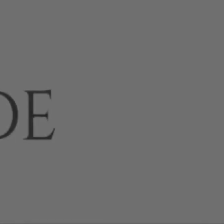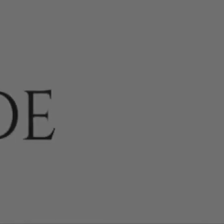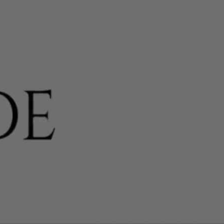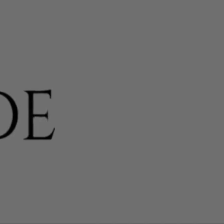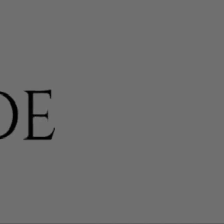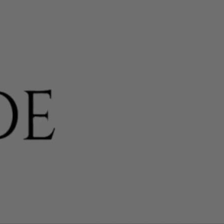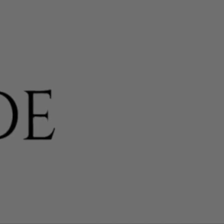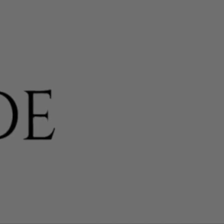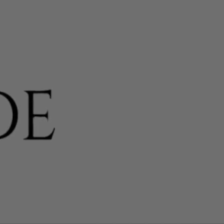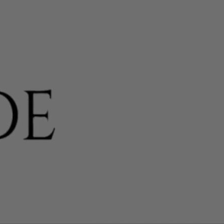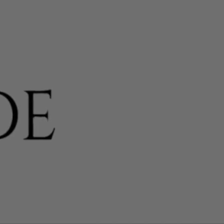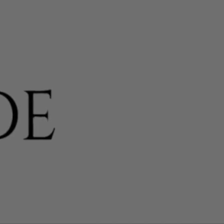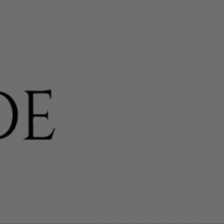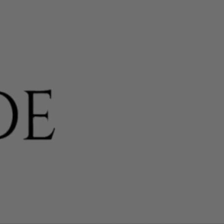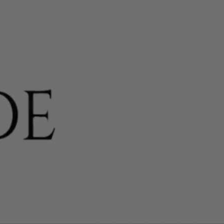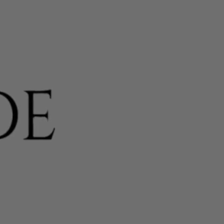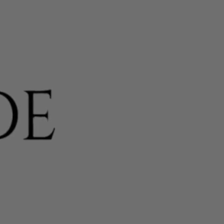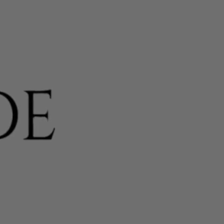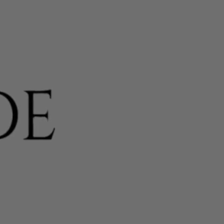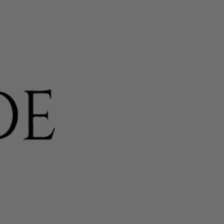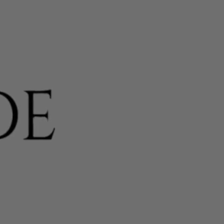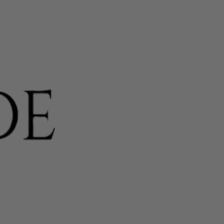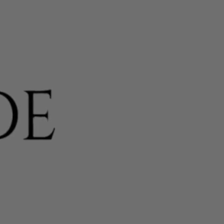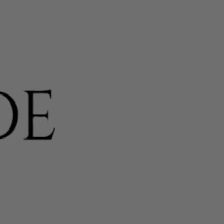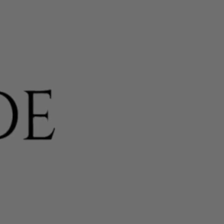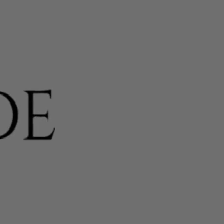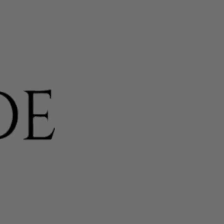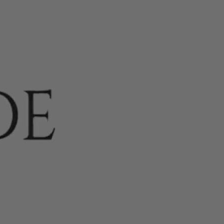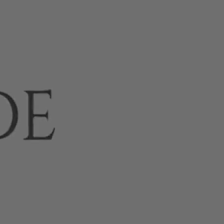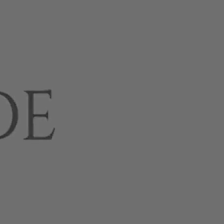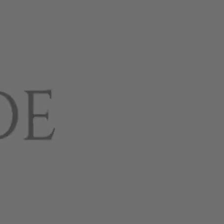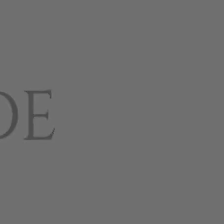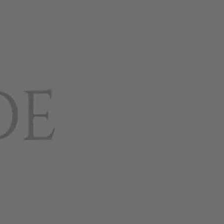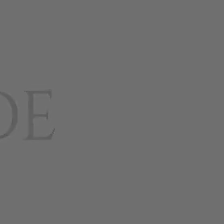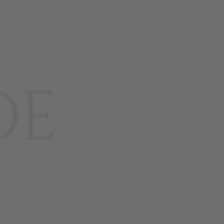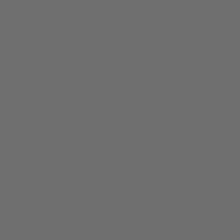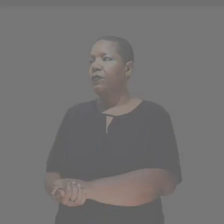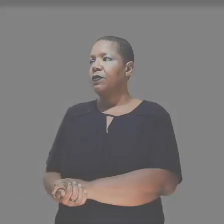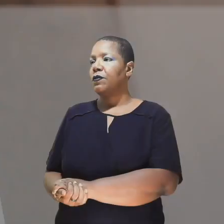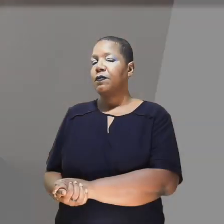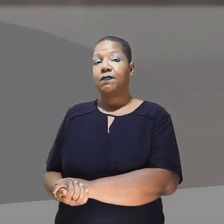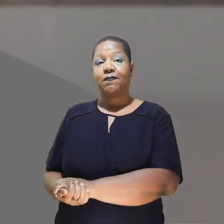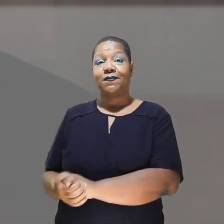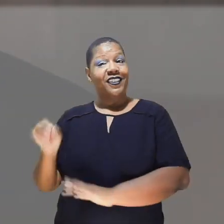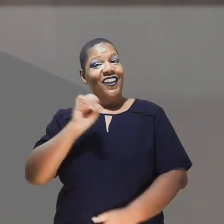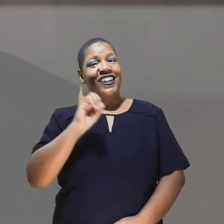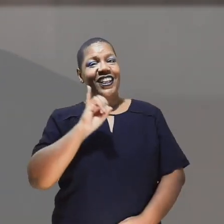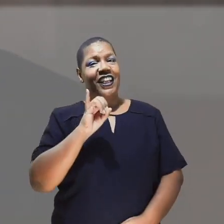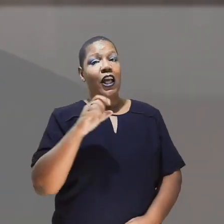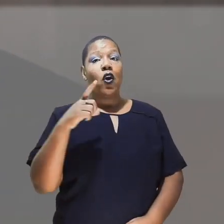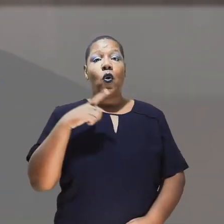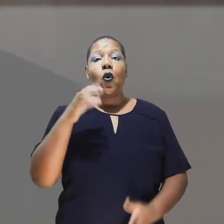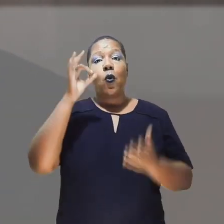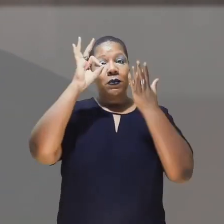as letras O e C sobrepostas. Embaixo, o título Ópera na Cidade. Olá!